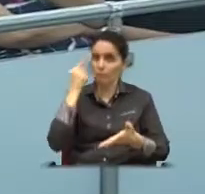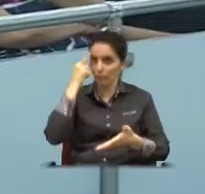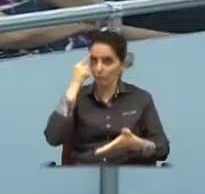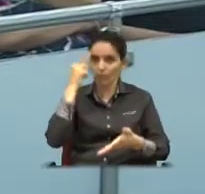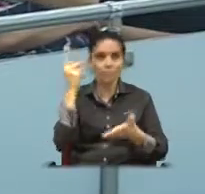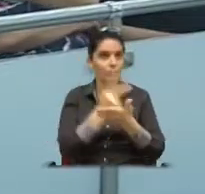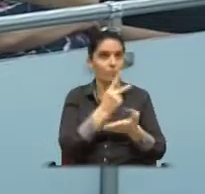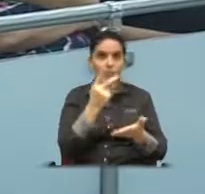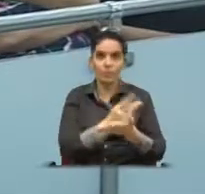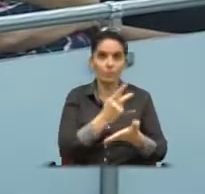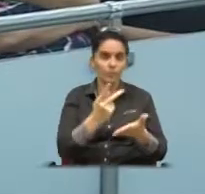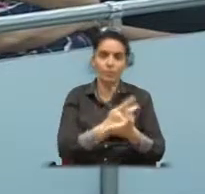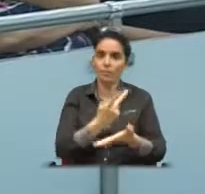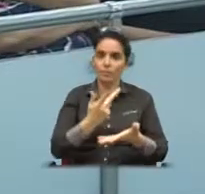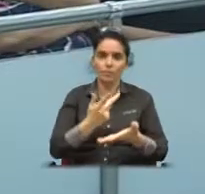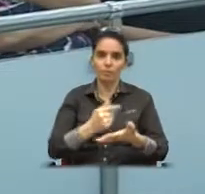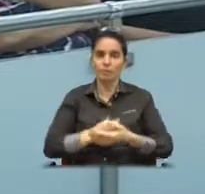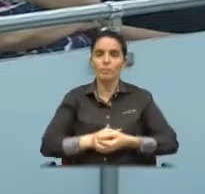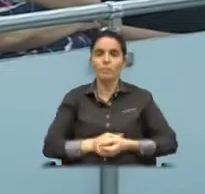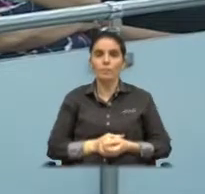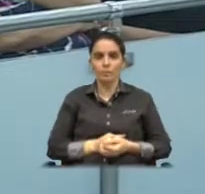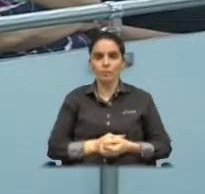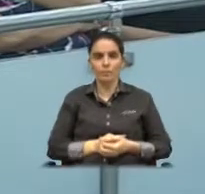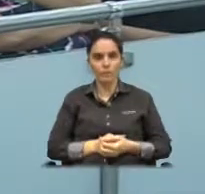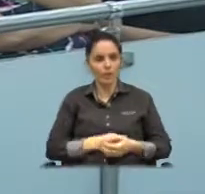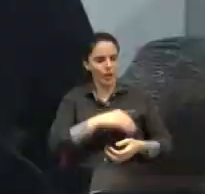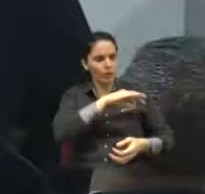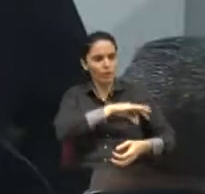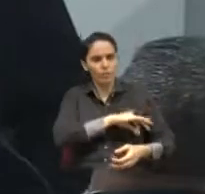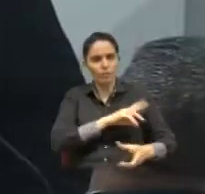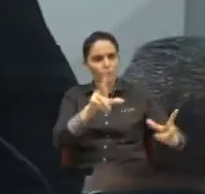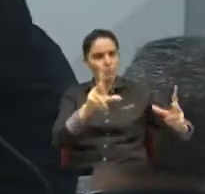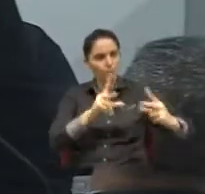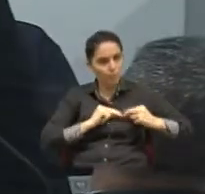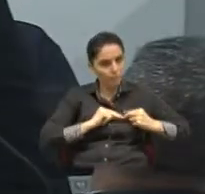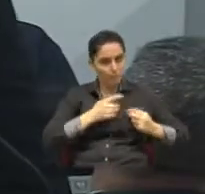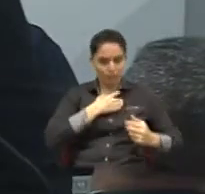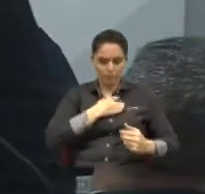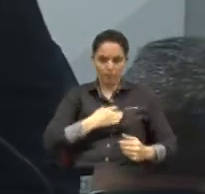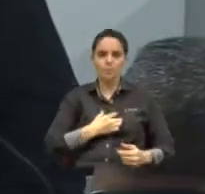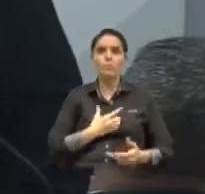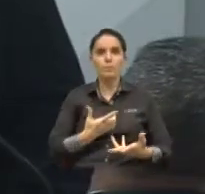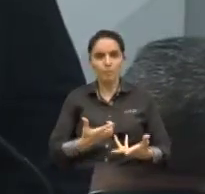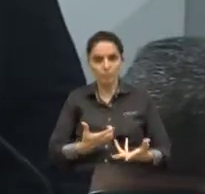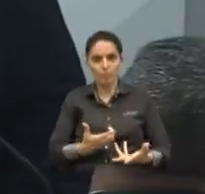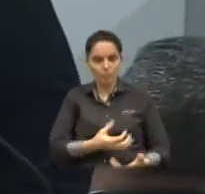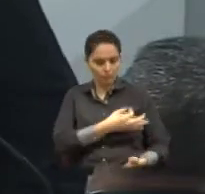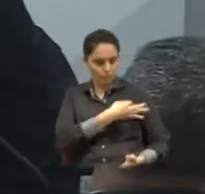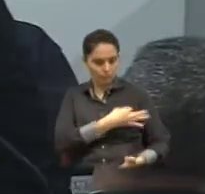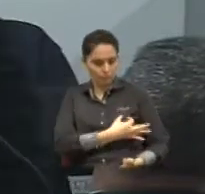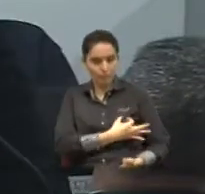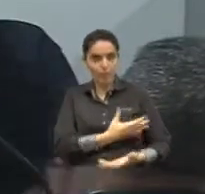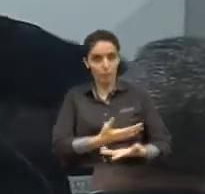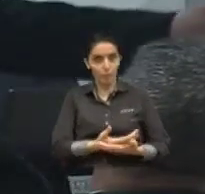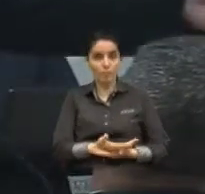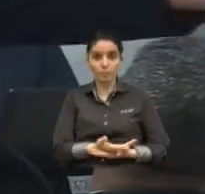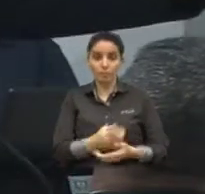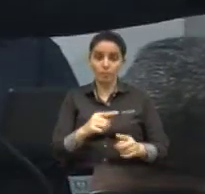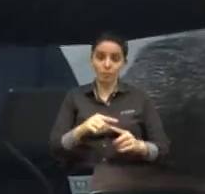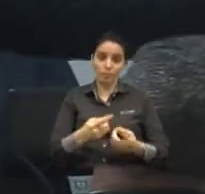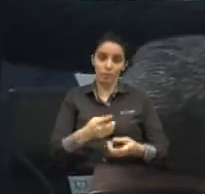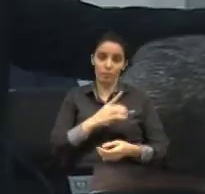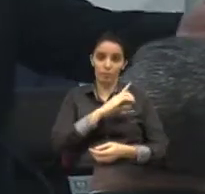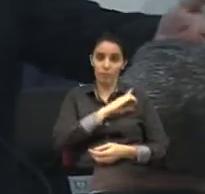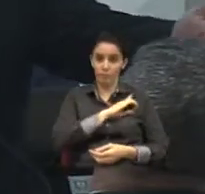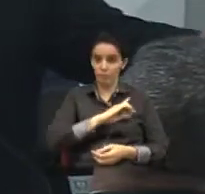uma afronta. Eles mereciam ser condecorados com essas atitudes. Apesar de que tem deputada que eu